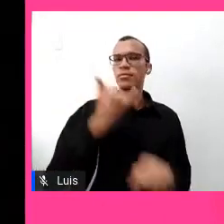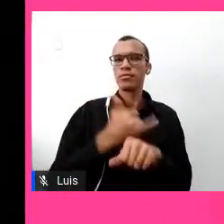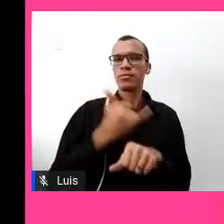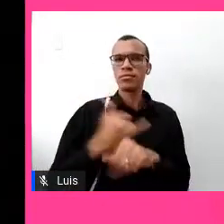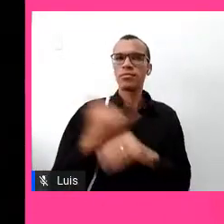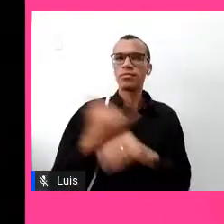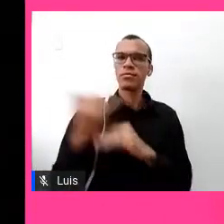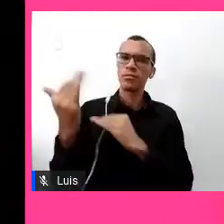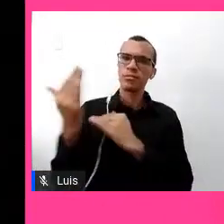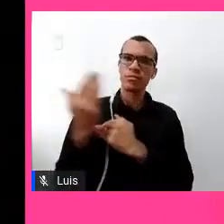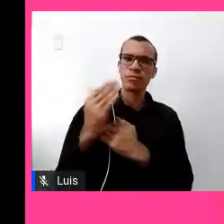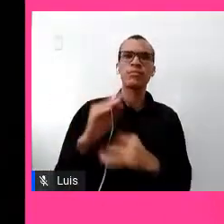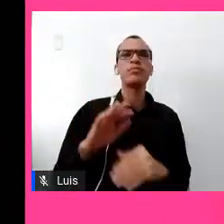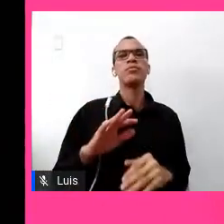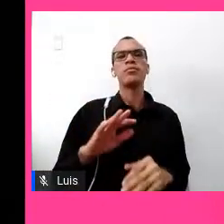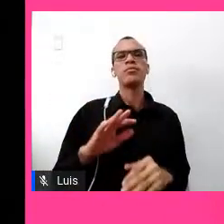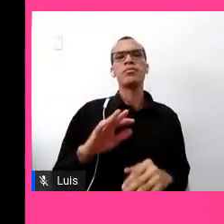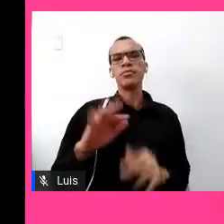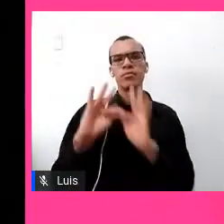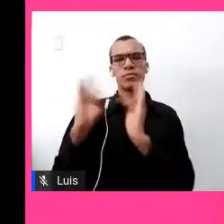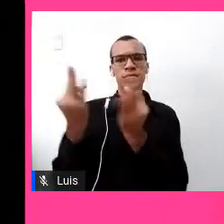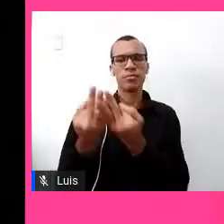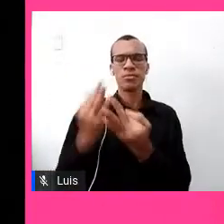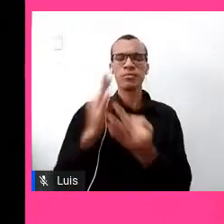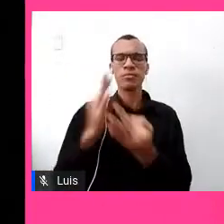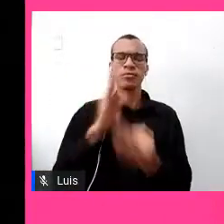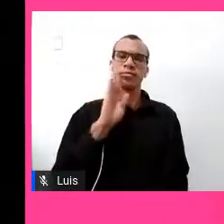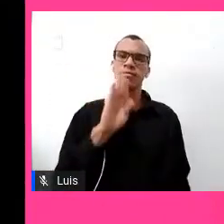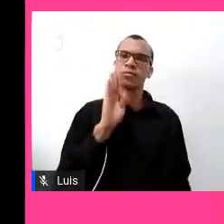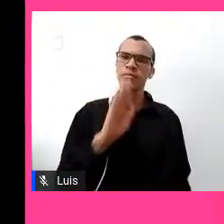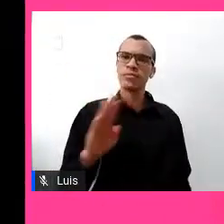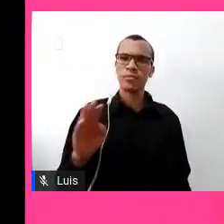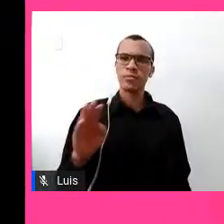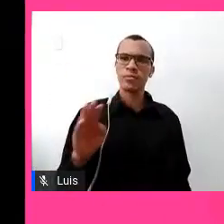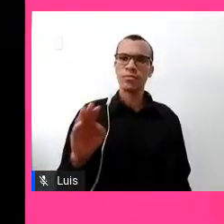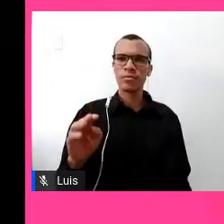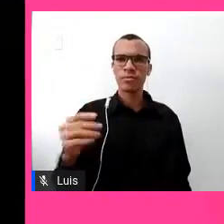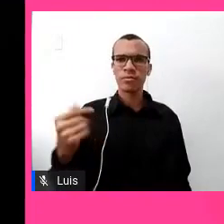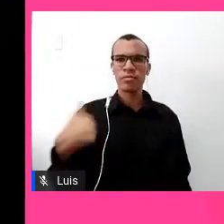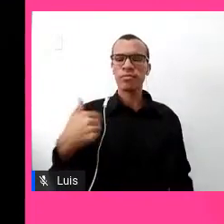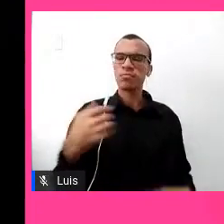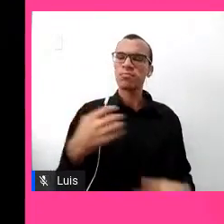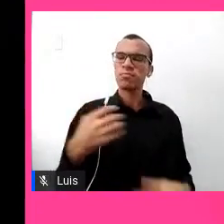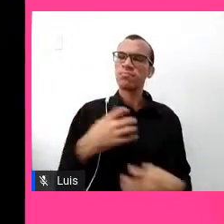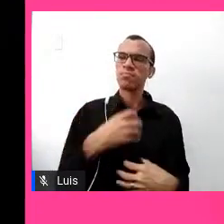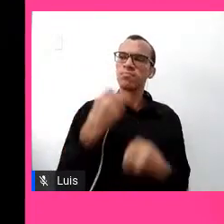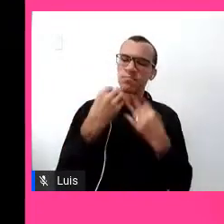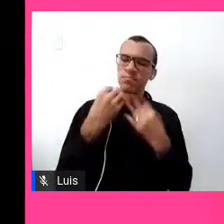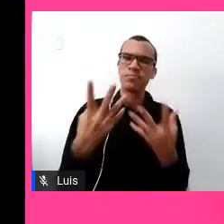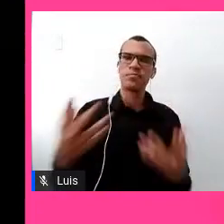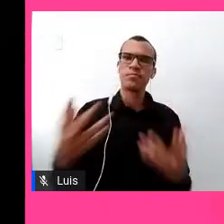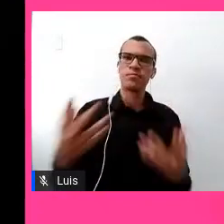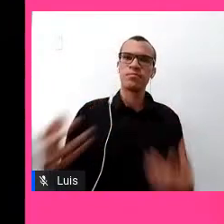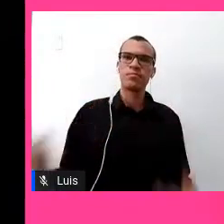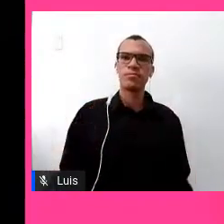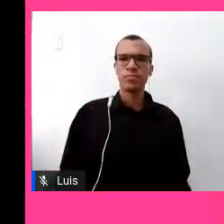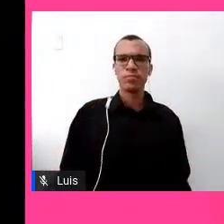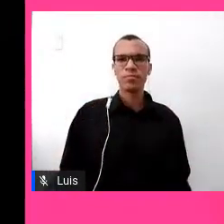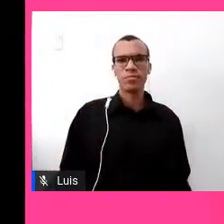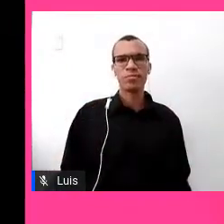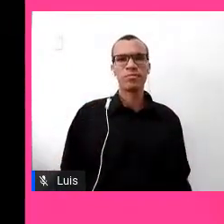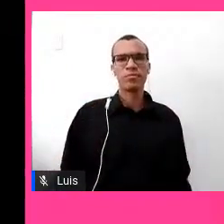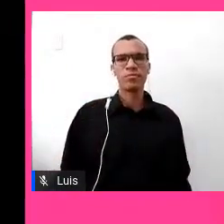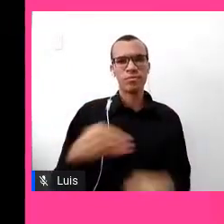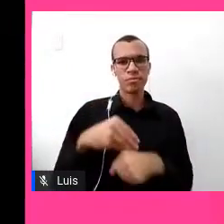entendeu? Então, é legal pra caramba isso. Para mim tem um valor muito grande. Então, fica a dica. Vale a